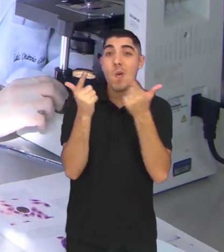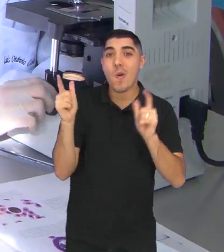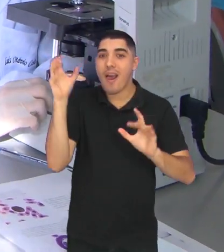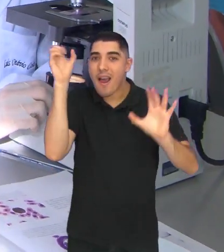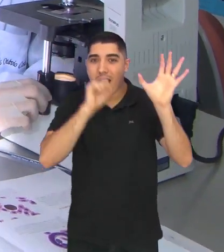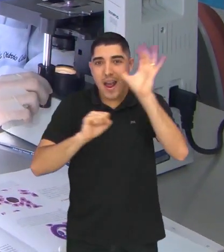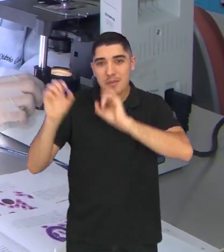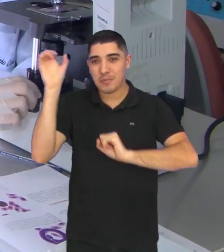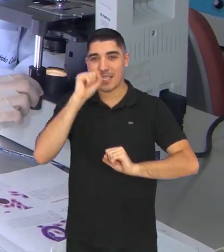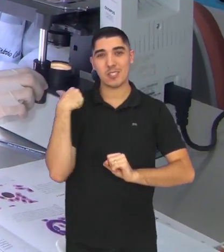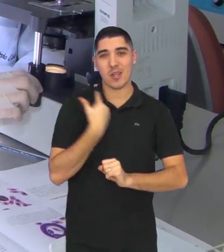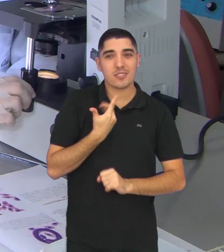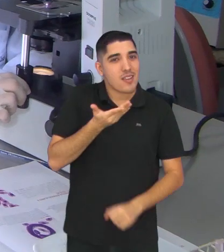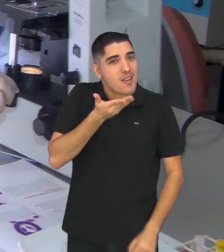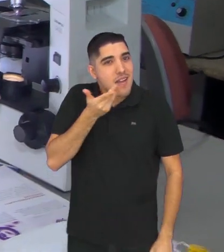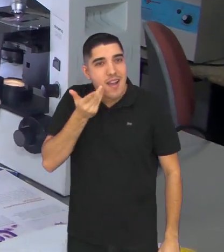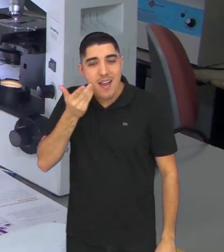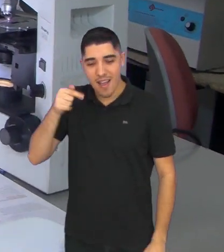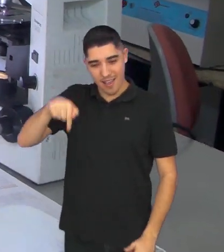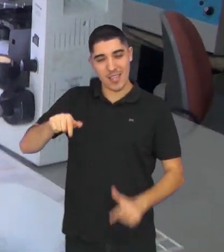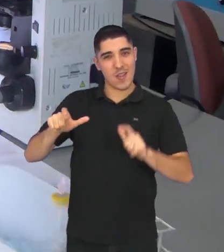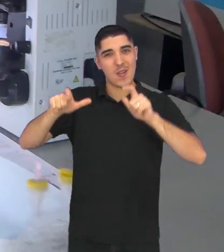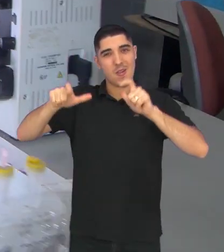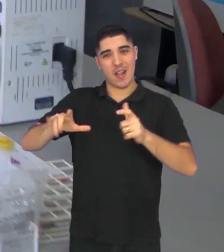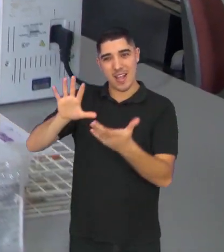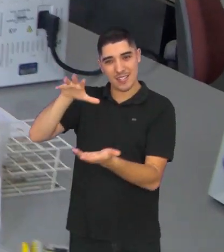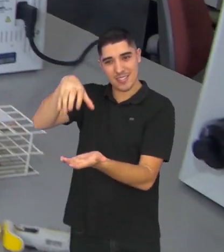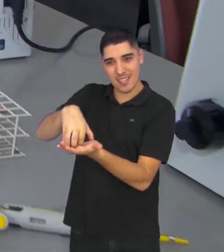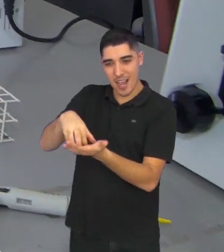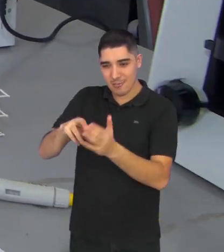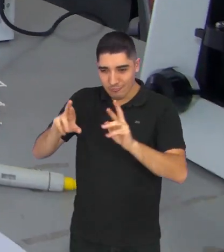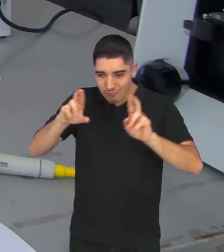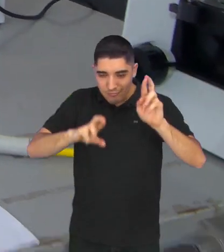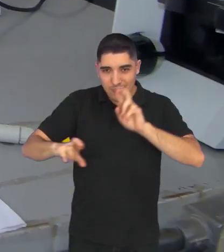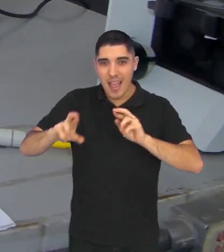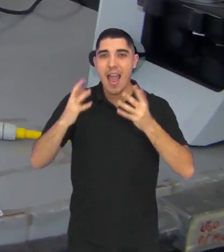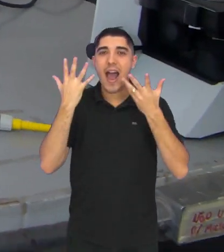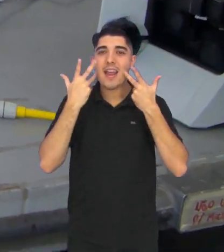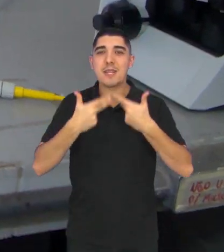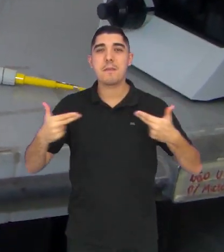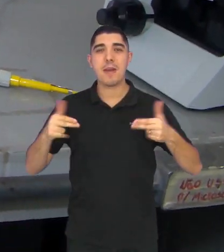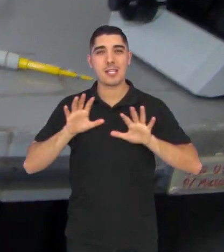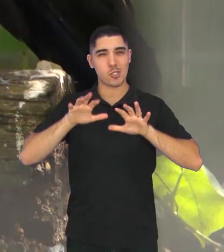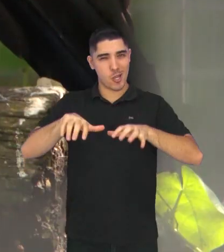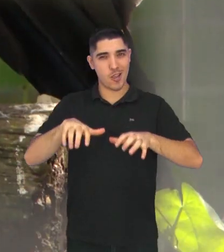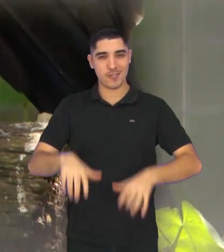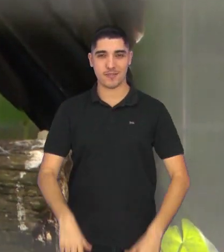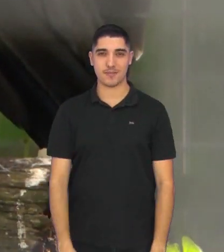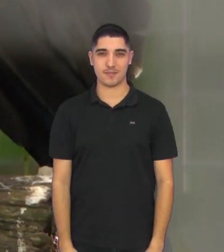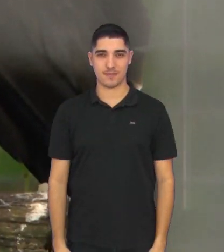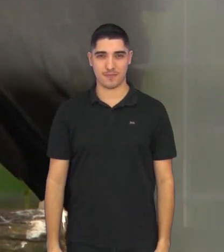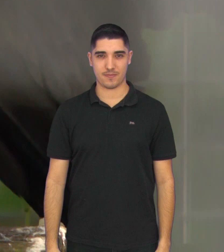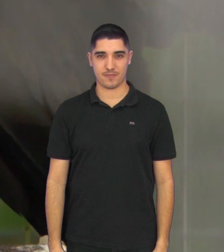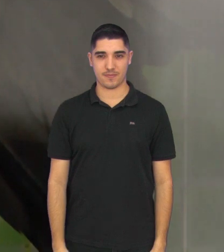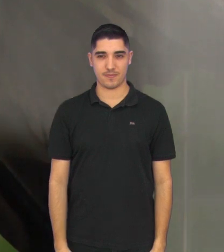outras curiosidades para a gente desbravar aqui no Centro de Reabilitação de Animais Silvestres.